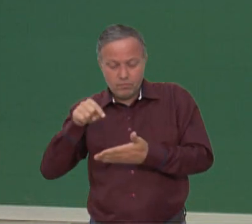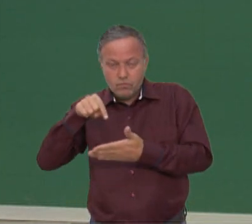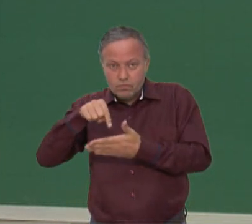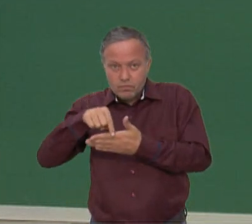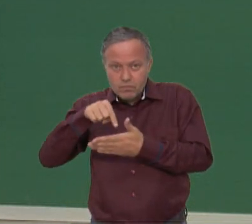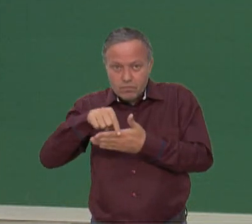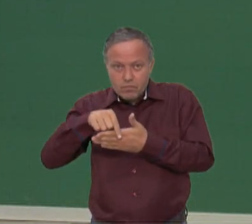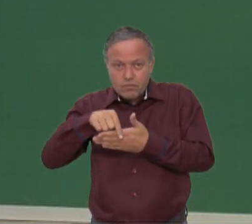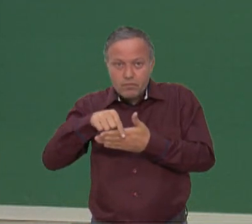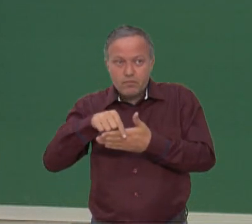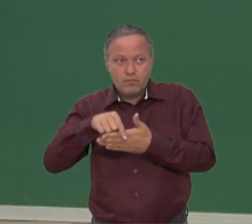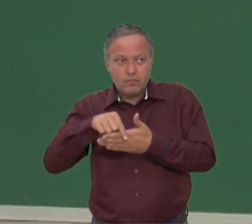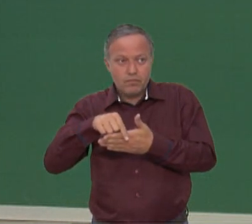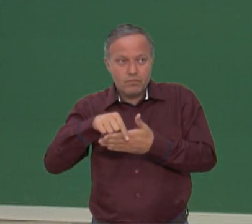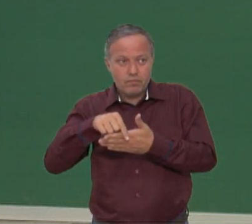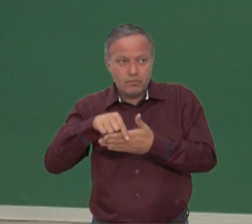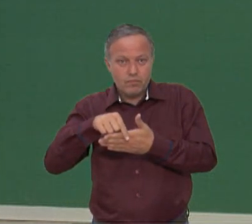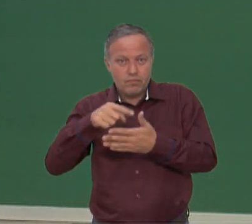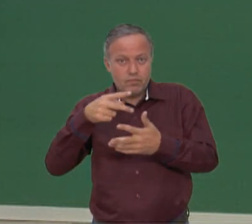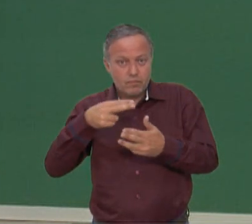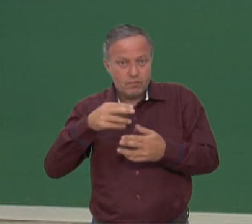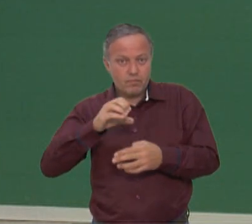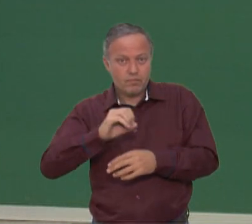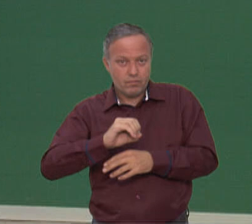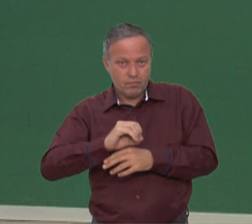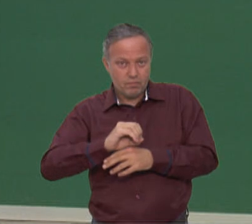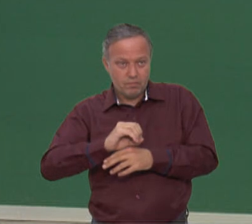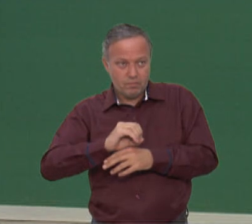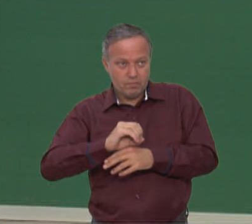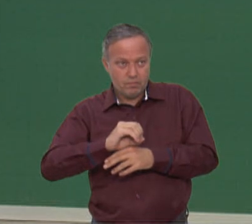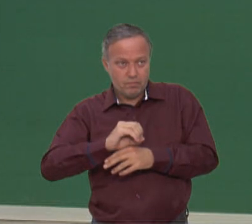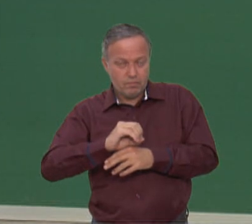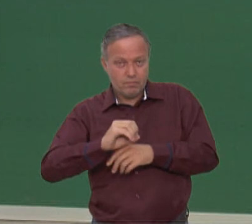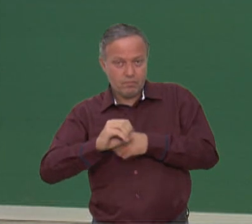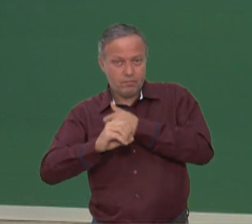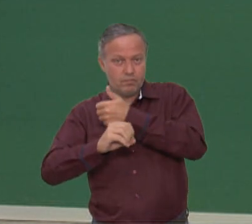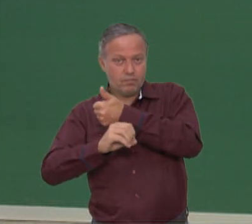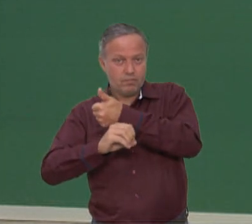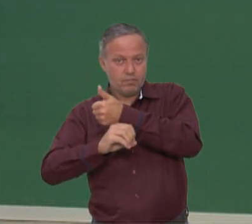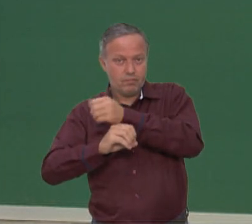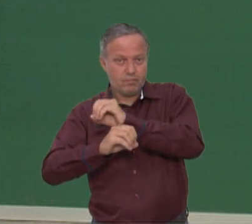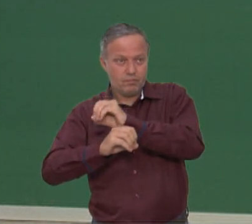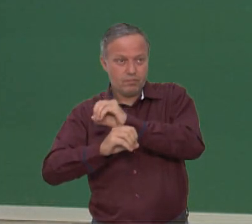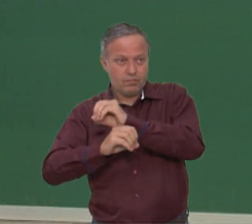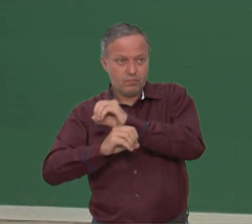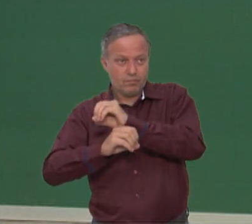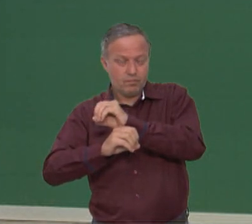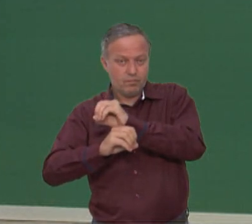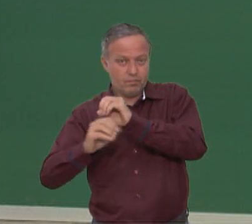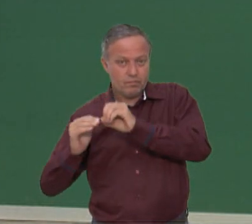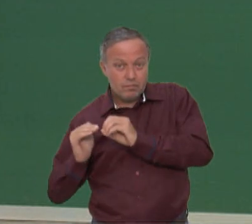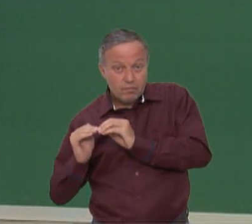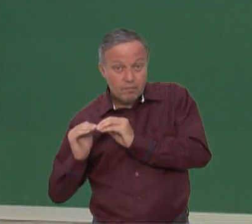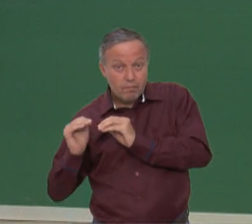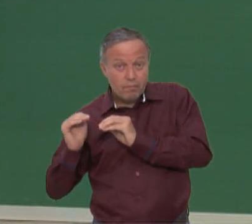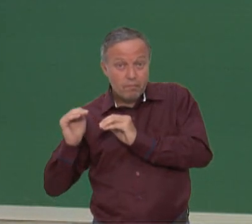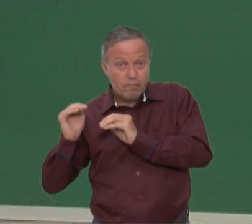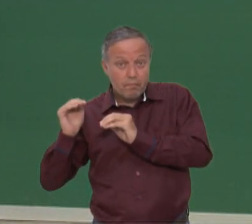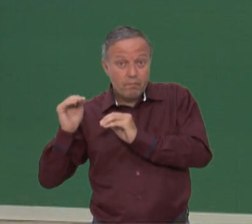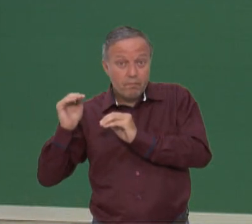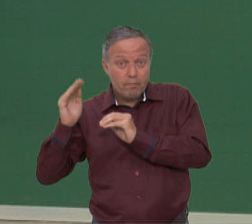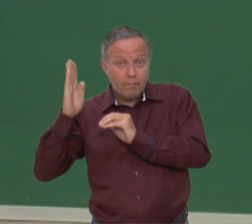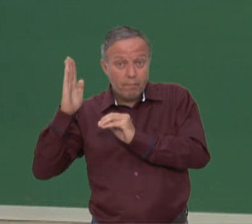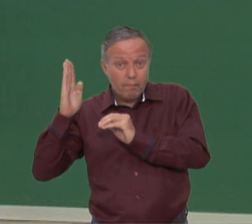quantidade de calor Q igual a zero e uma temperatura de 10 graus Celsius. vai avançando até o meio